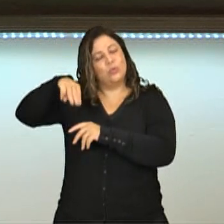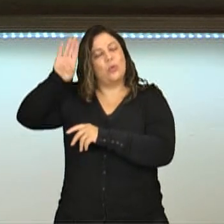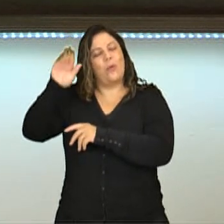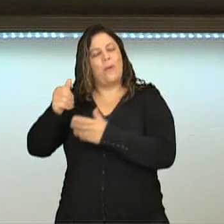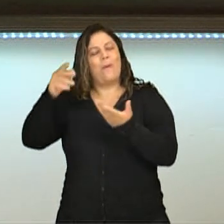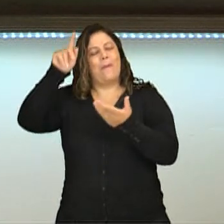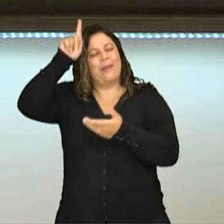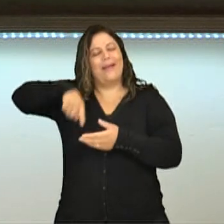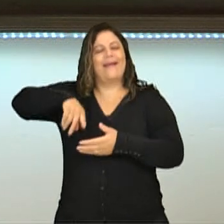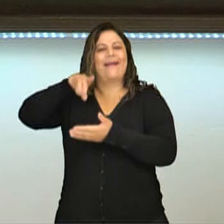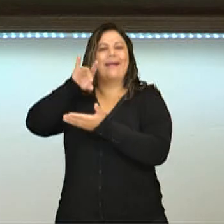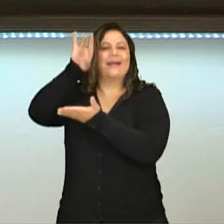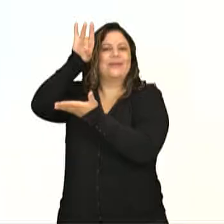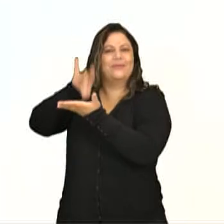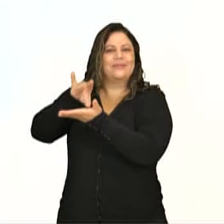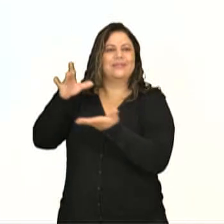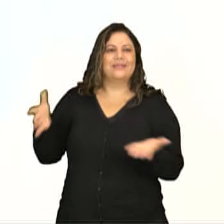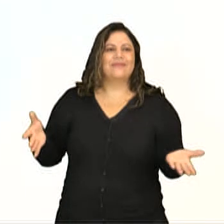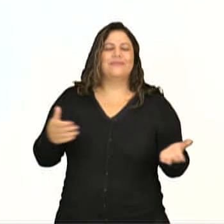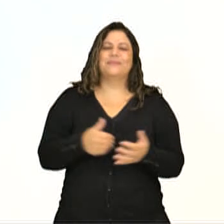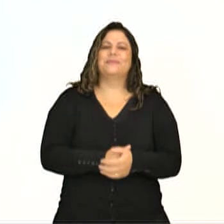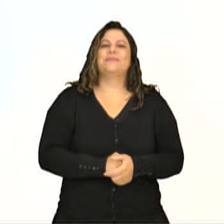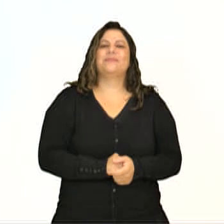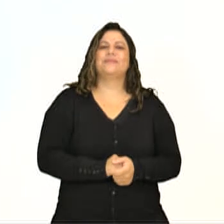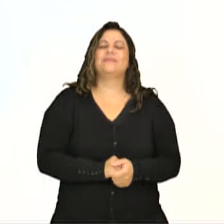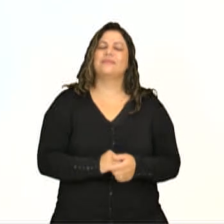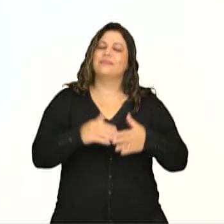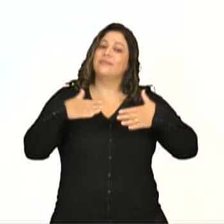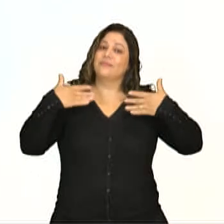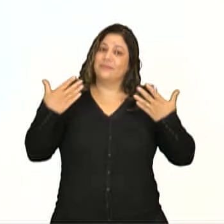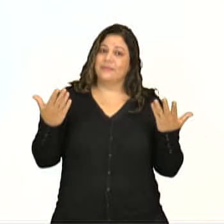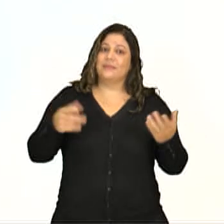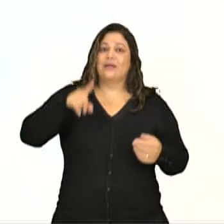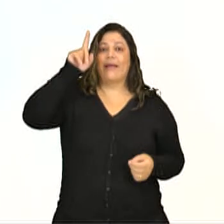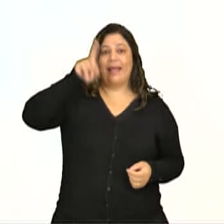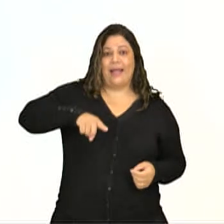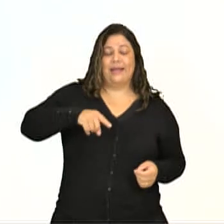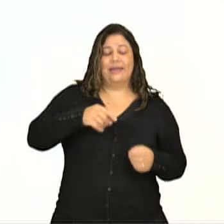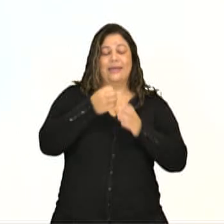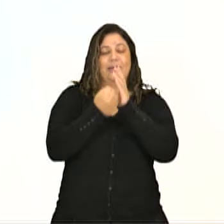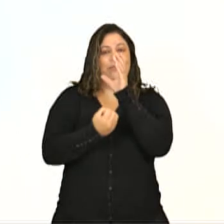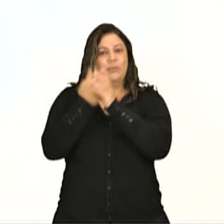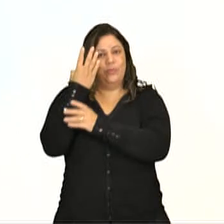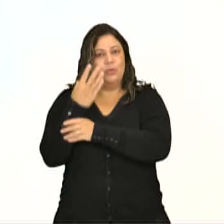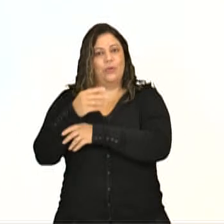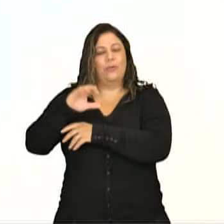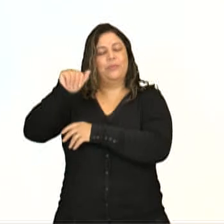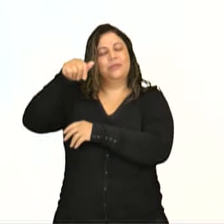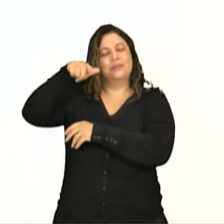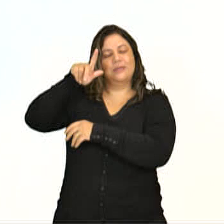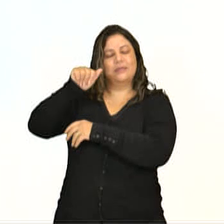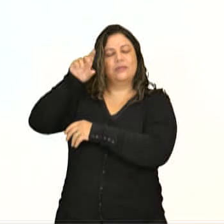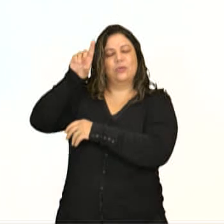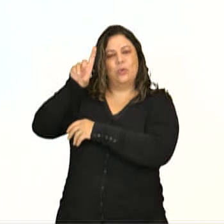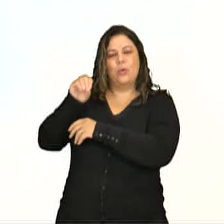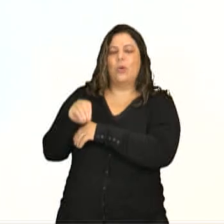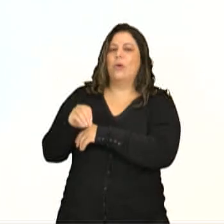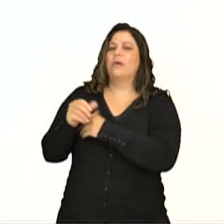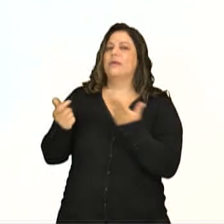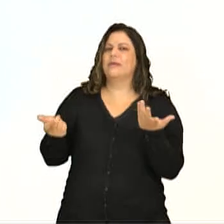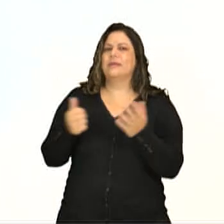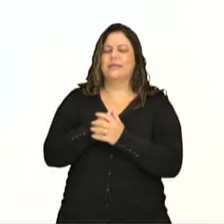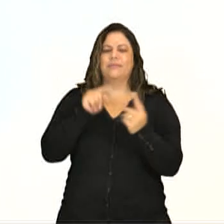com a resposta. Então, a kizomba, que é uma dança originária da Angola, originalmente apresenta características